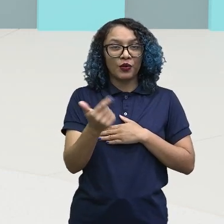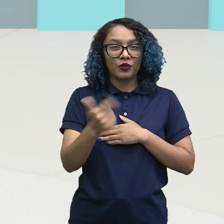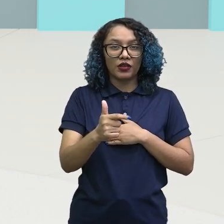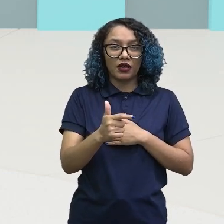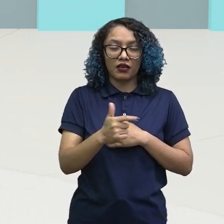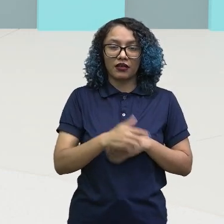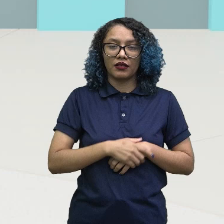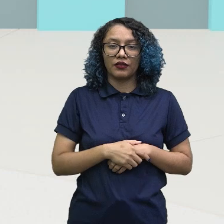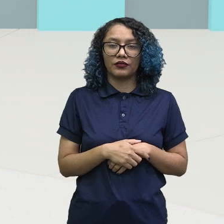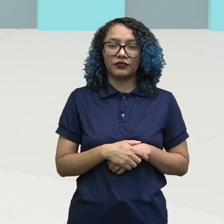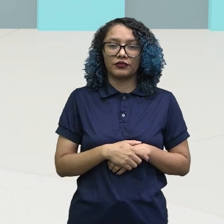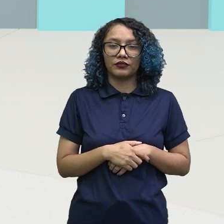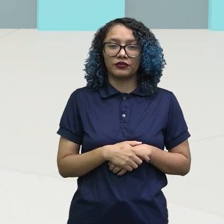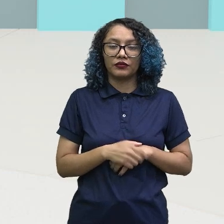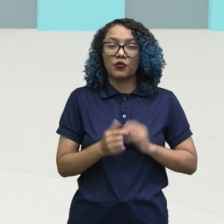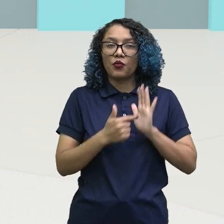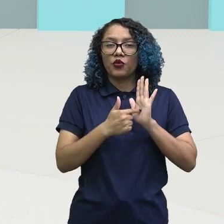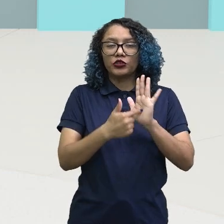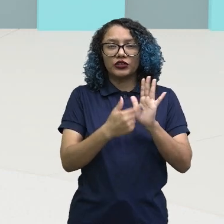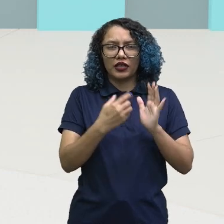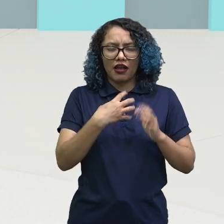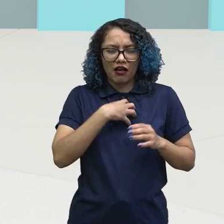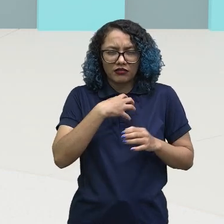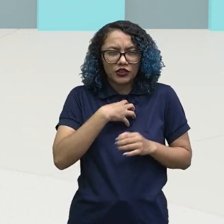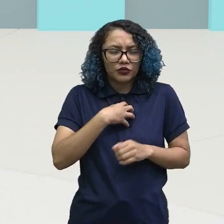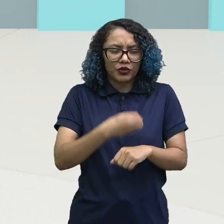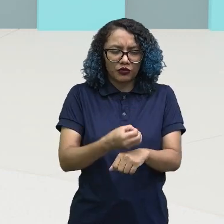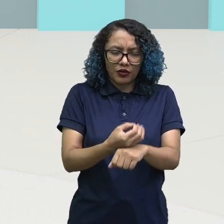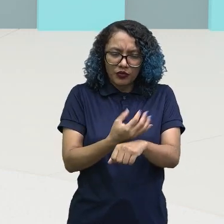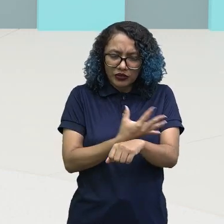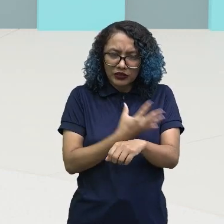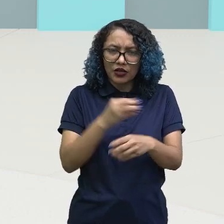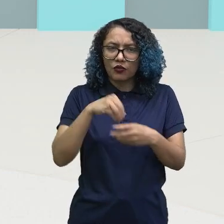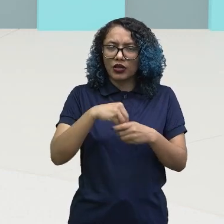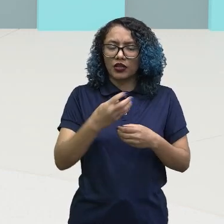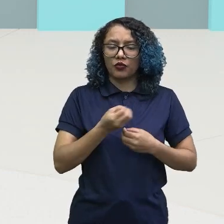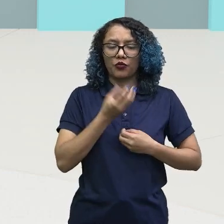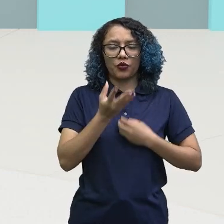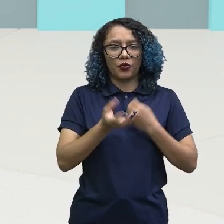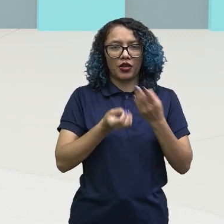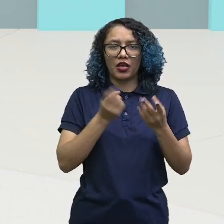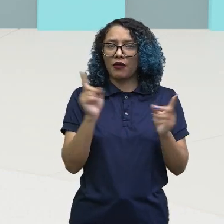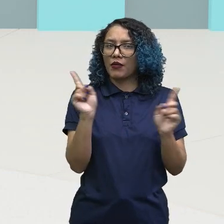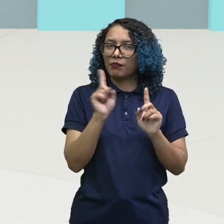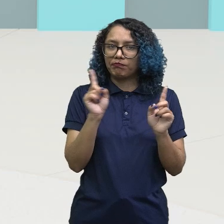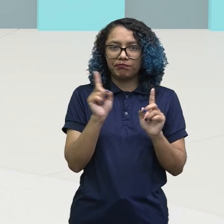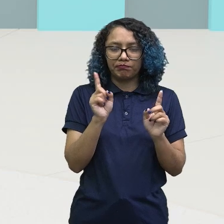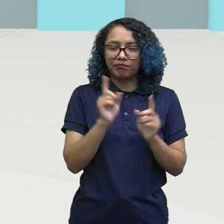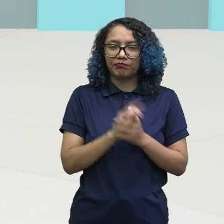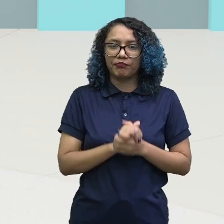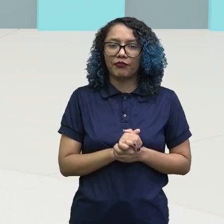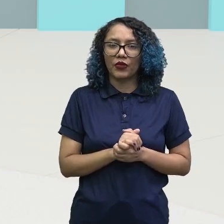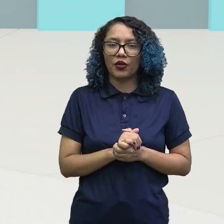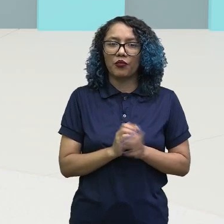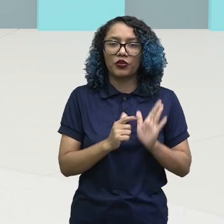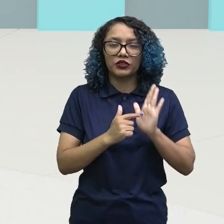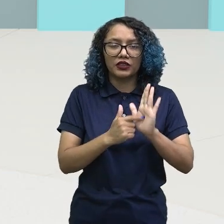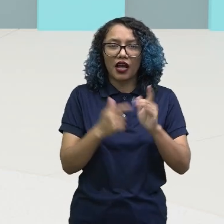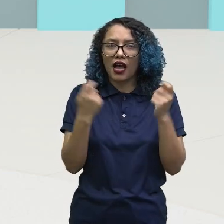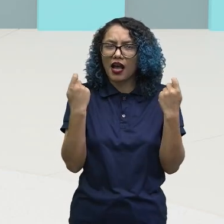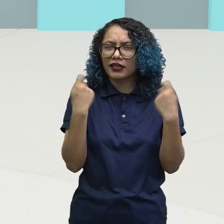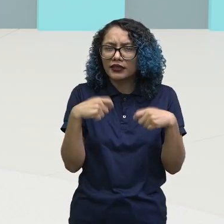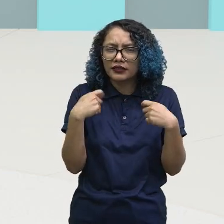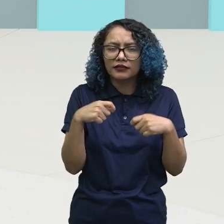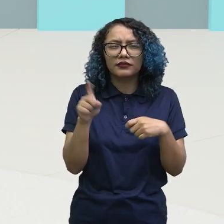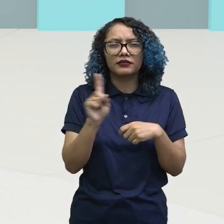eu não vou colocar as minhas emoções no poema, eu não vou falar das minhas necessidades, por exemplo, eu só vou mostrar como que o